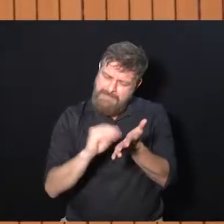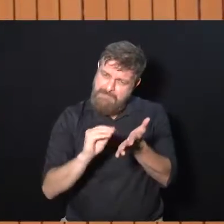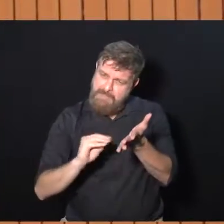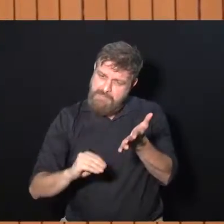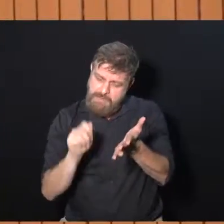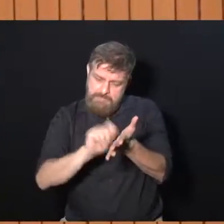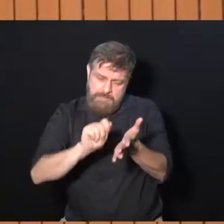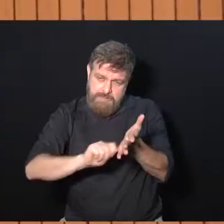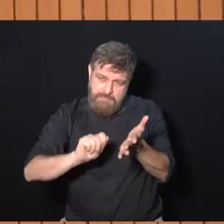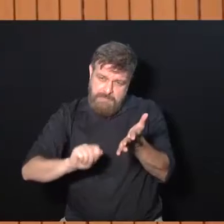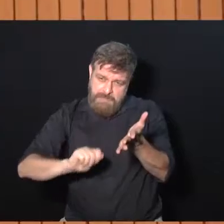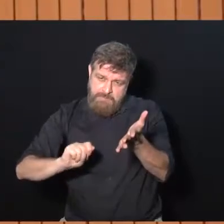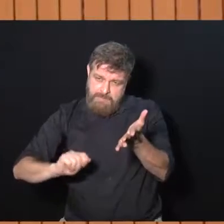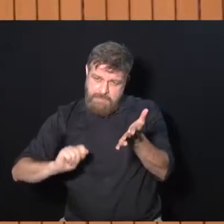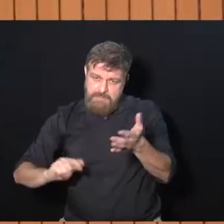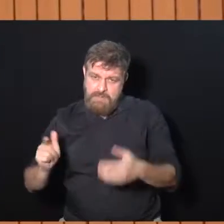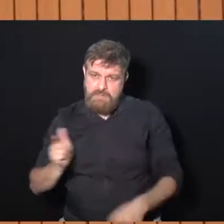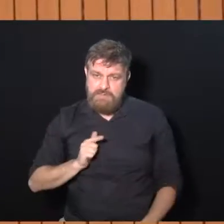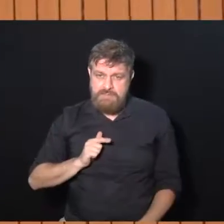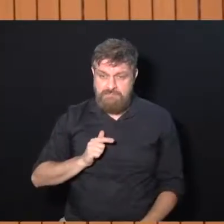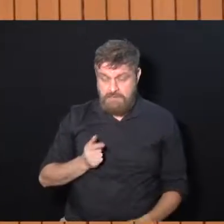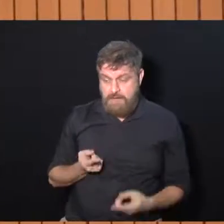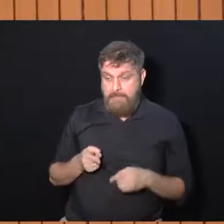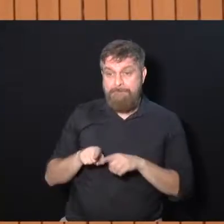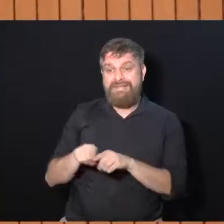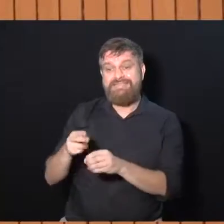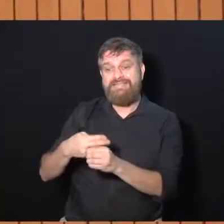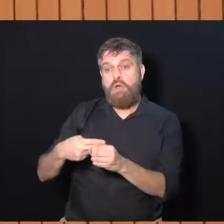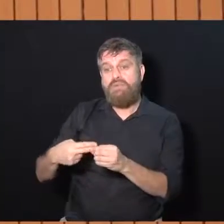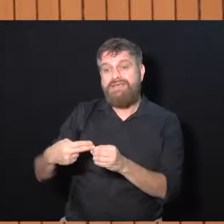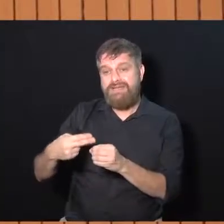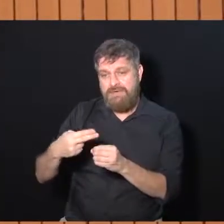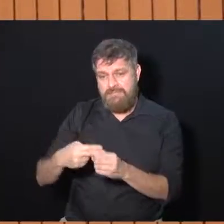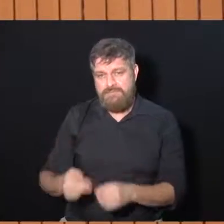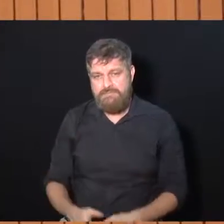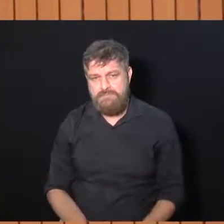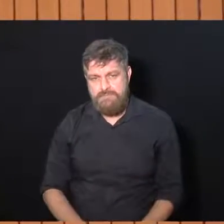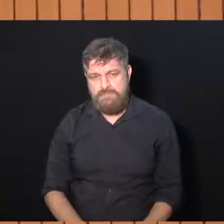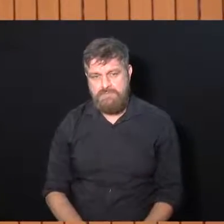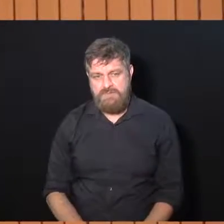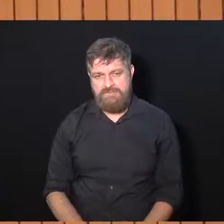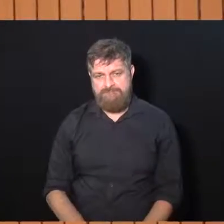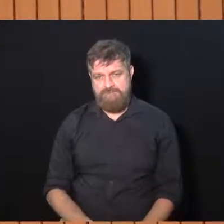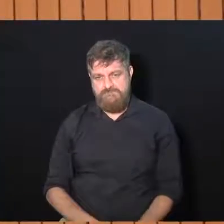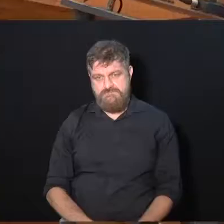foi feito ali no Lapaces. A próxima aqui.